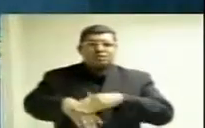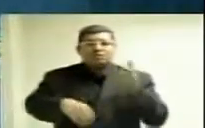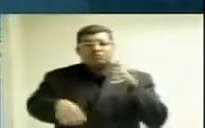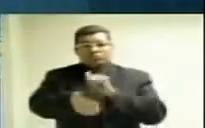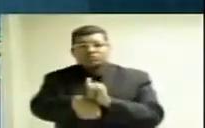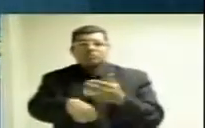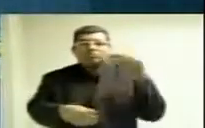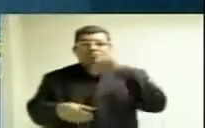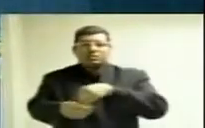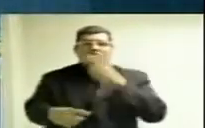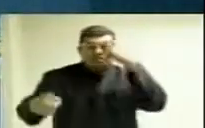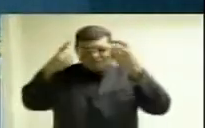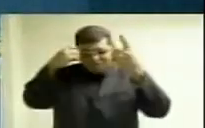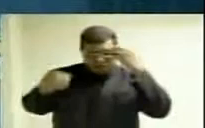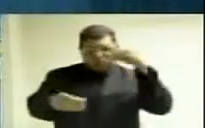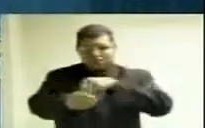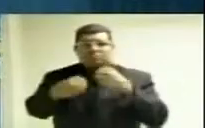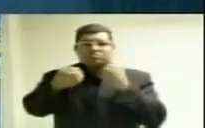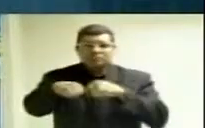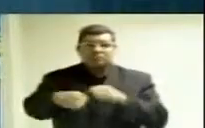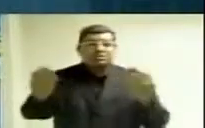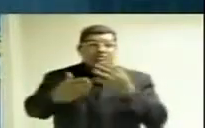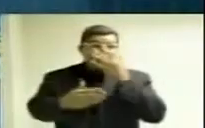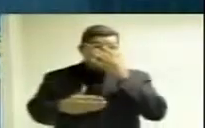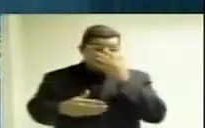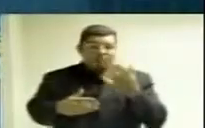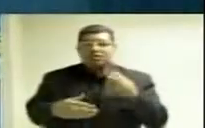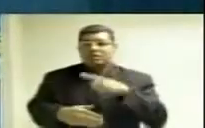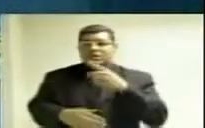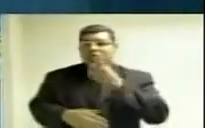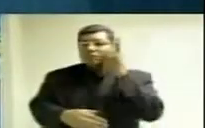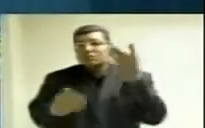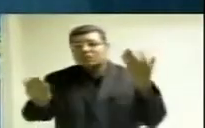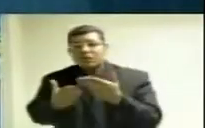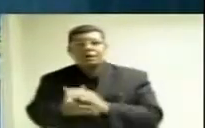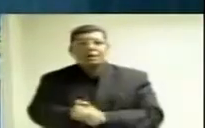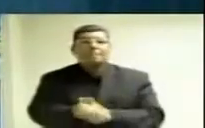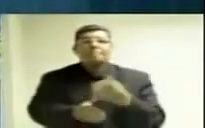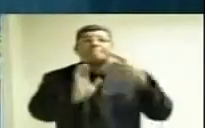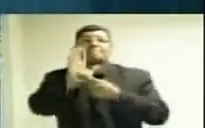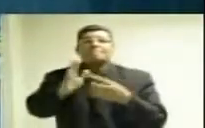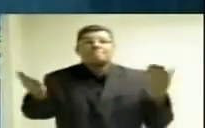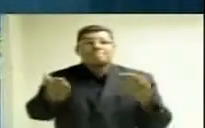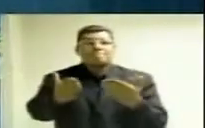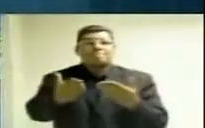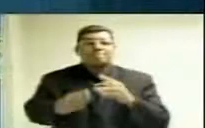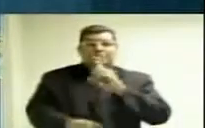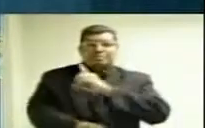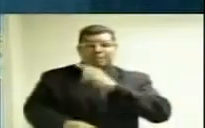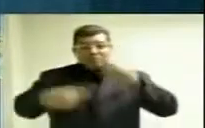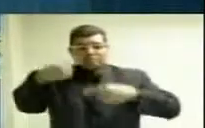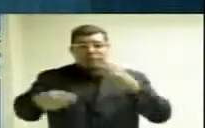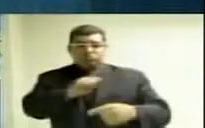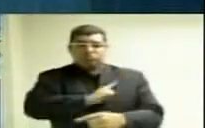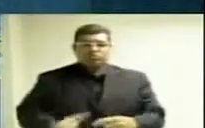mais violento do que entrou. Portanto, é preciso que este fato, que coloque em xeque a política do